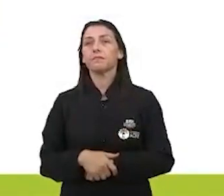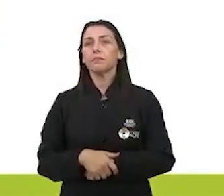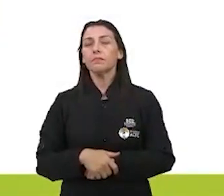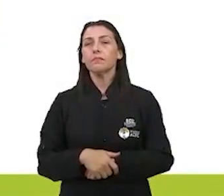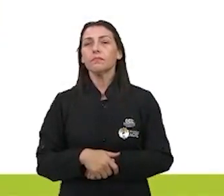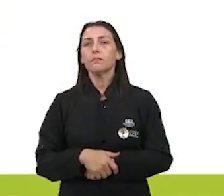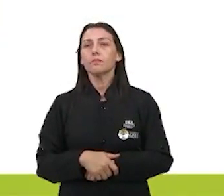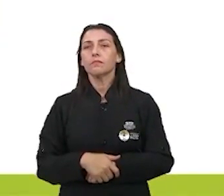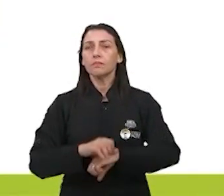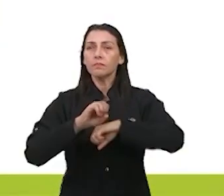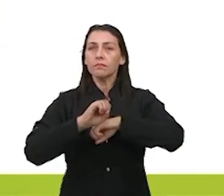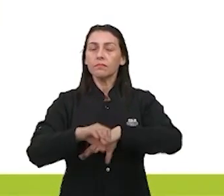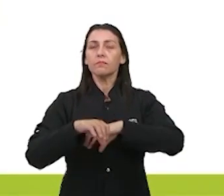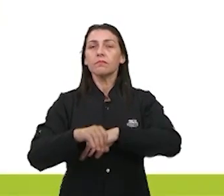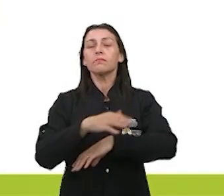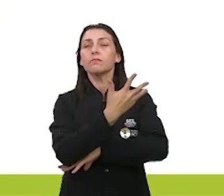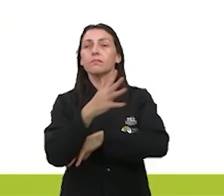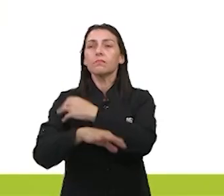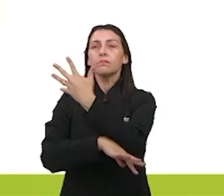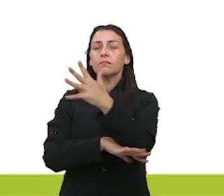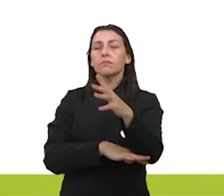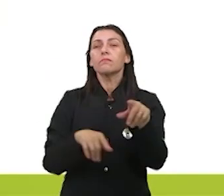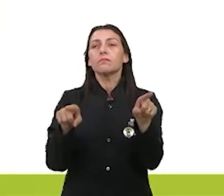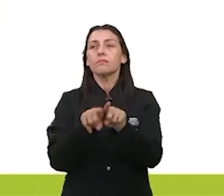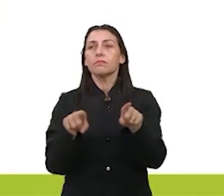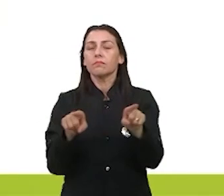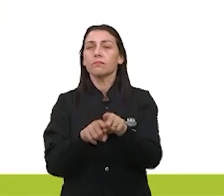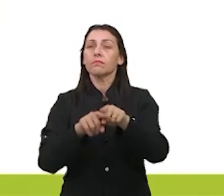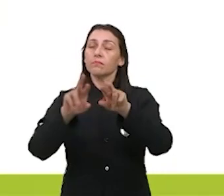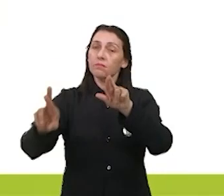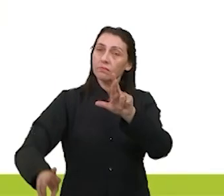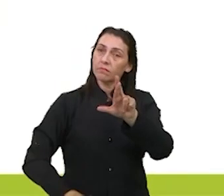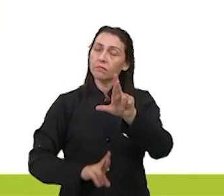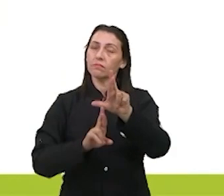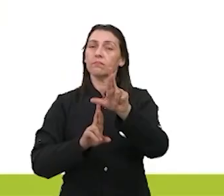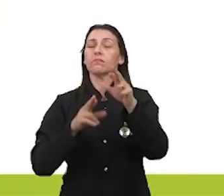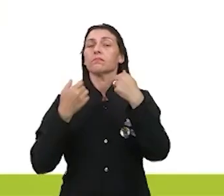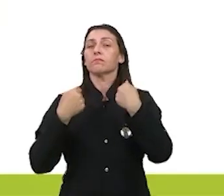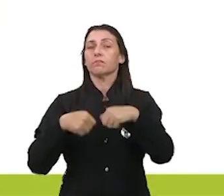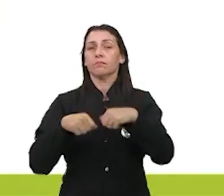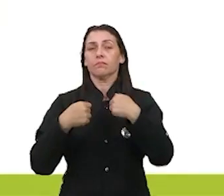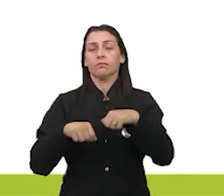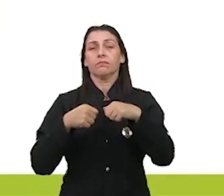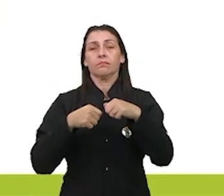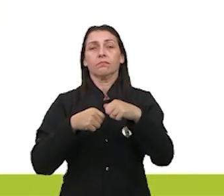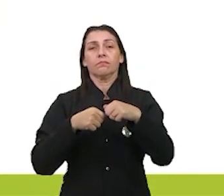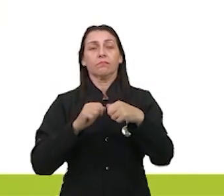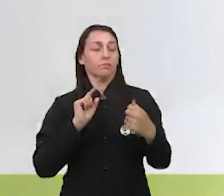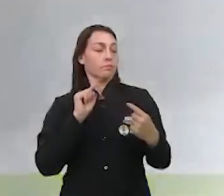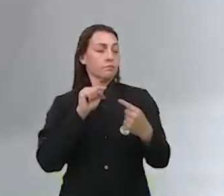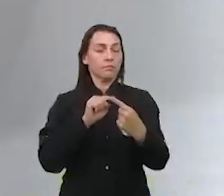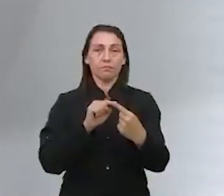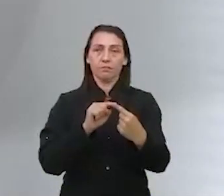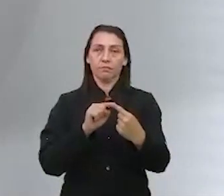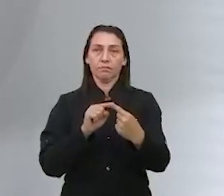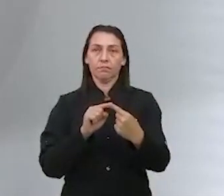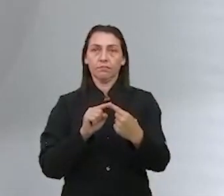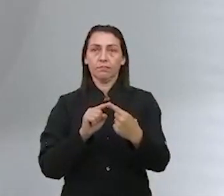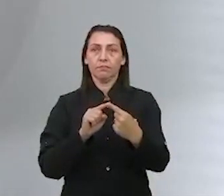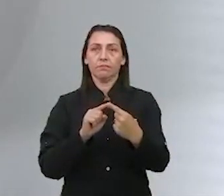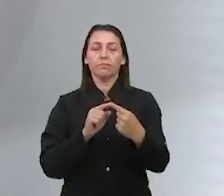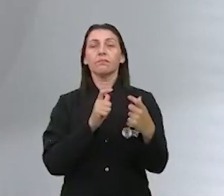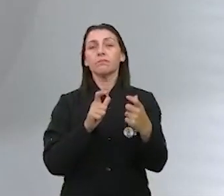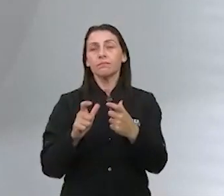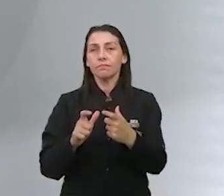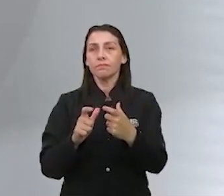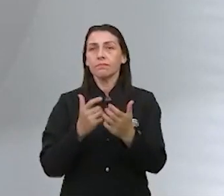E a educação ambiental, para a gente fechar essa parte, a educação sobre sustentabilidade deve ser priorizada em todos os níveis. Quando falo em todos os níveis,